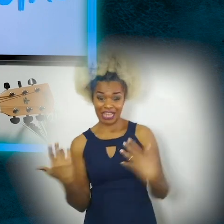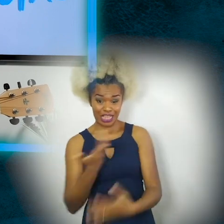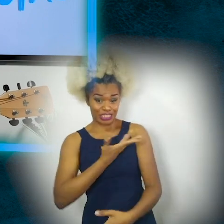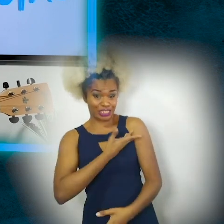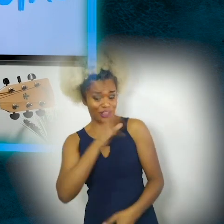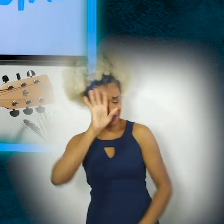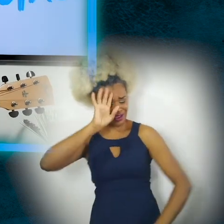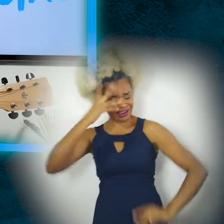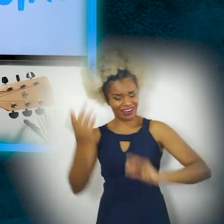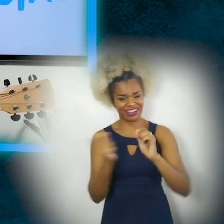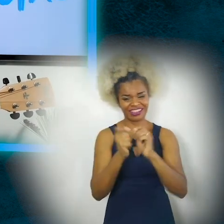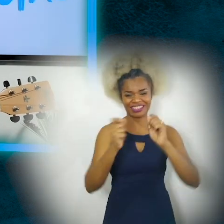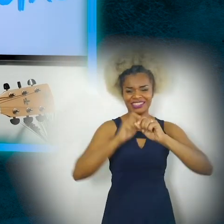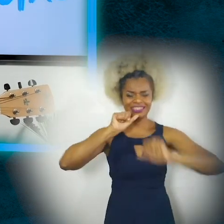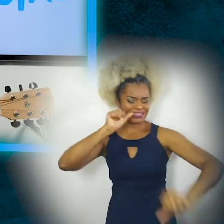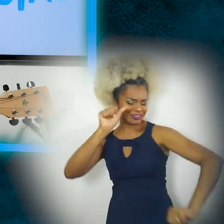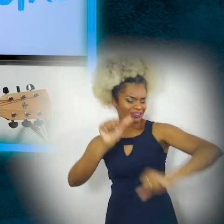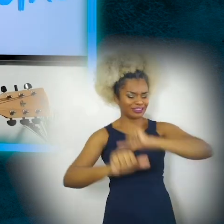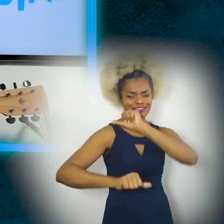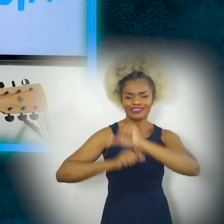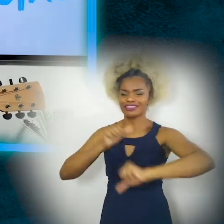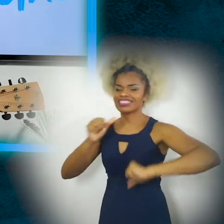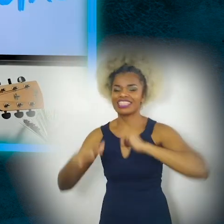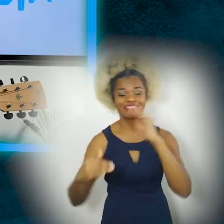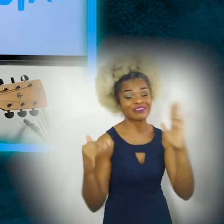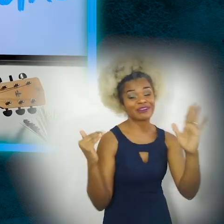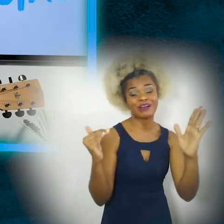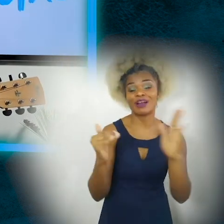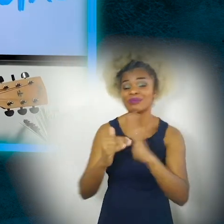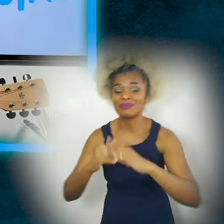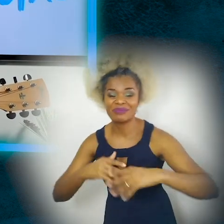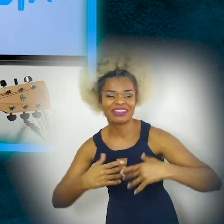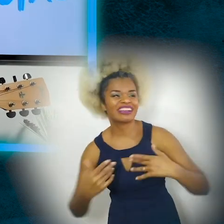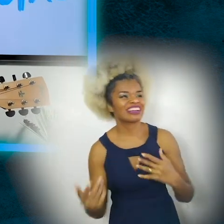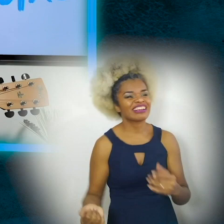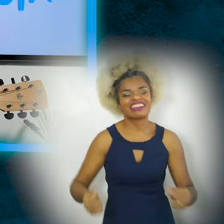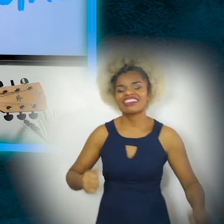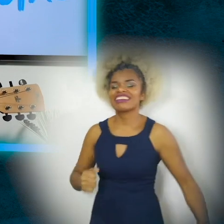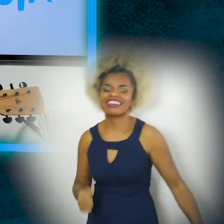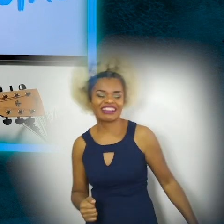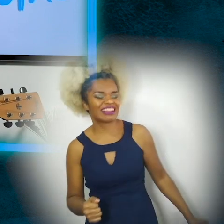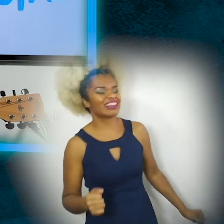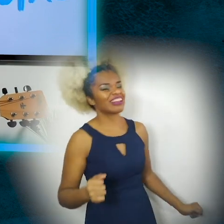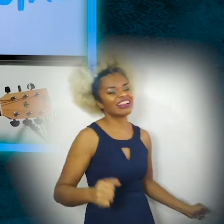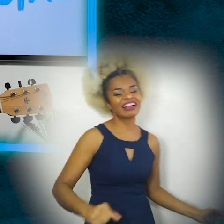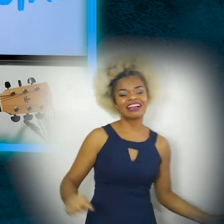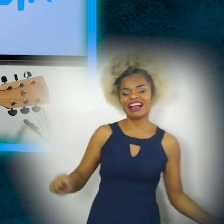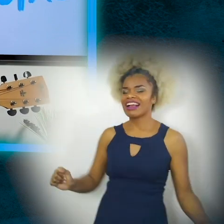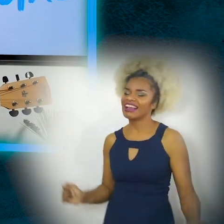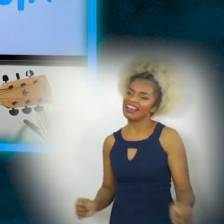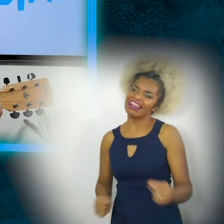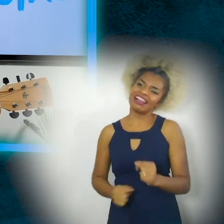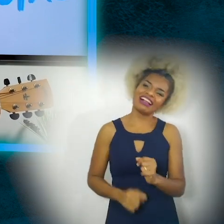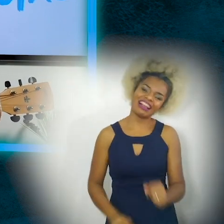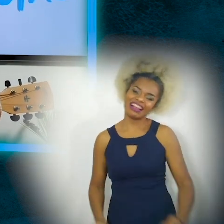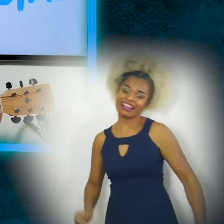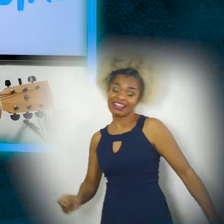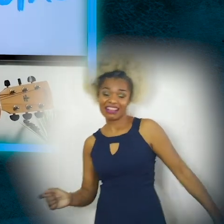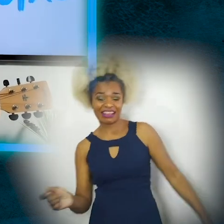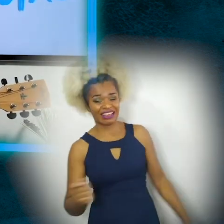Que as nossas atitudes possam tudo transformar. Ah,